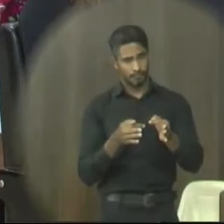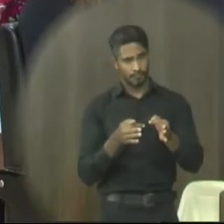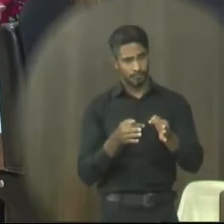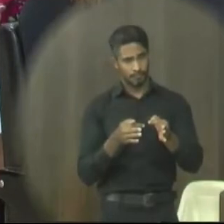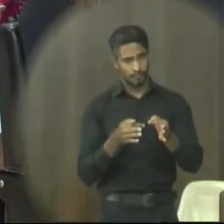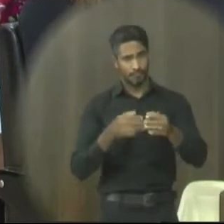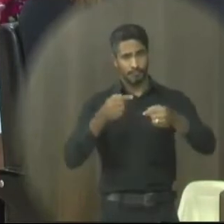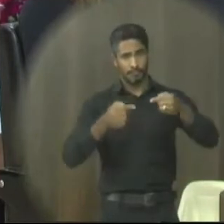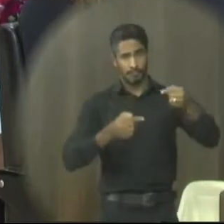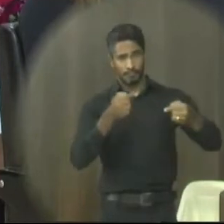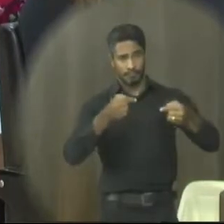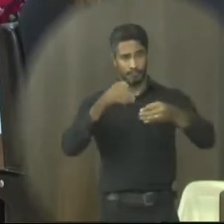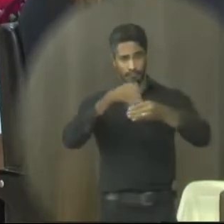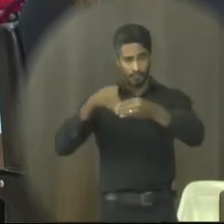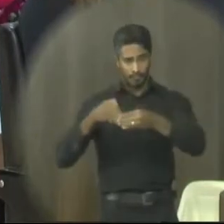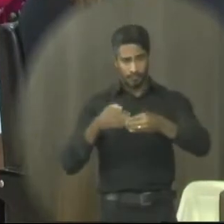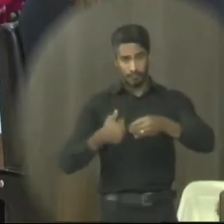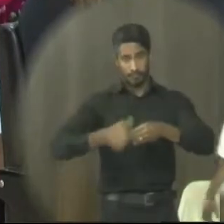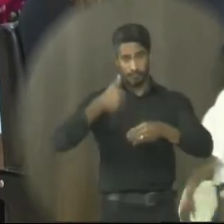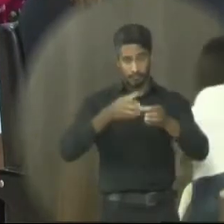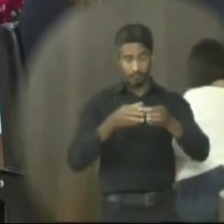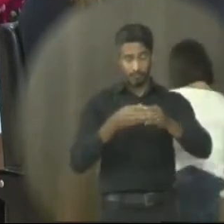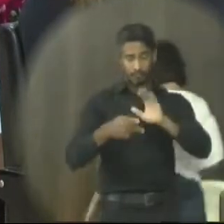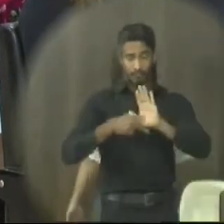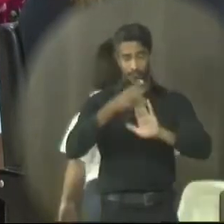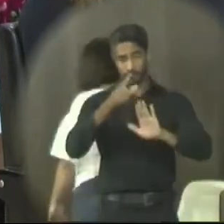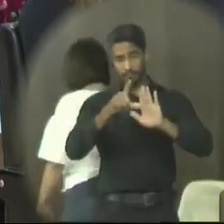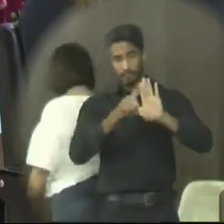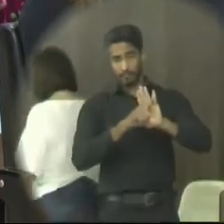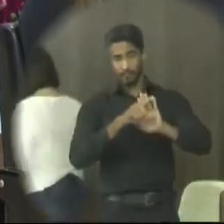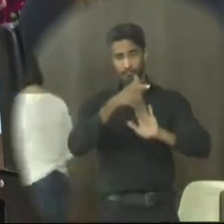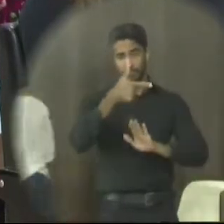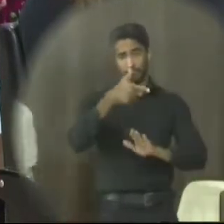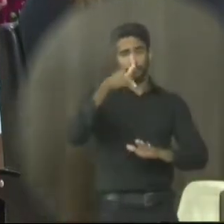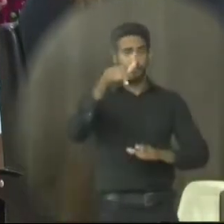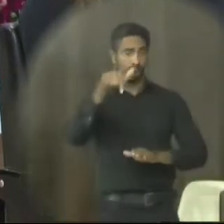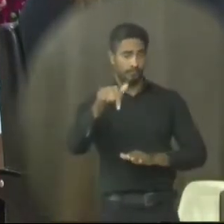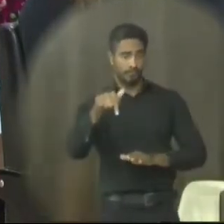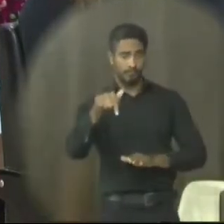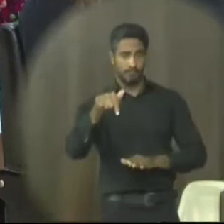passou-se para a discussão e votação em primeiro turno do projeto de lei